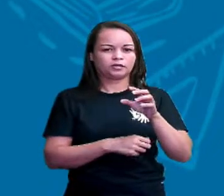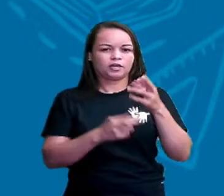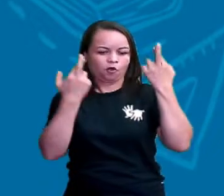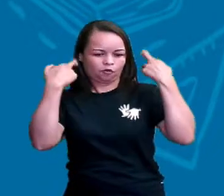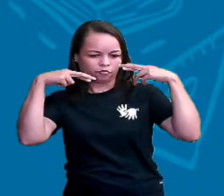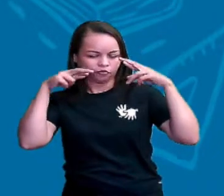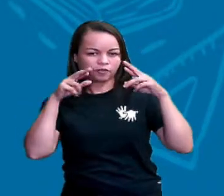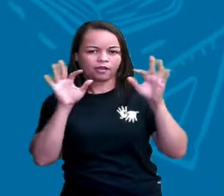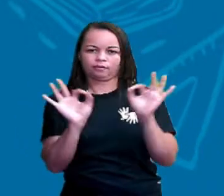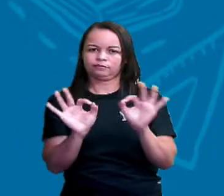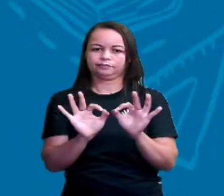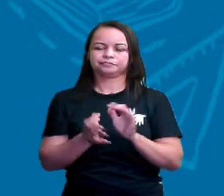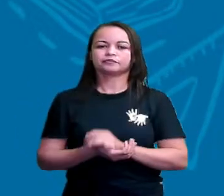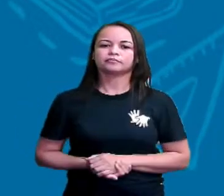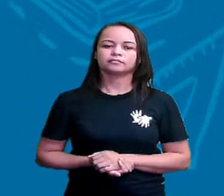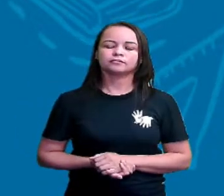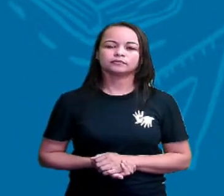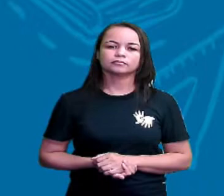E dos que roem,